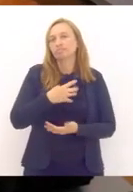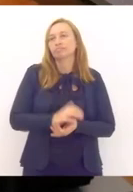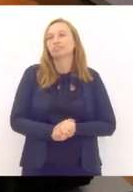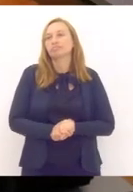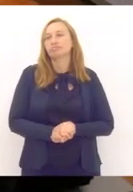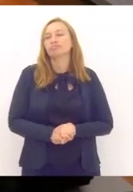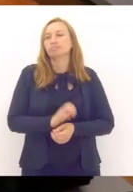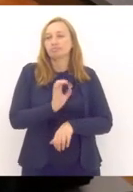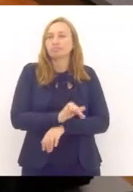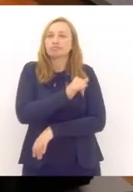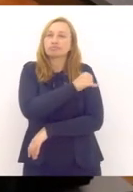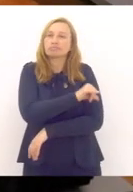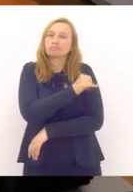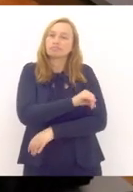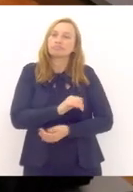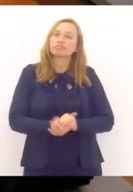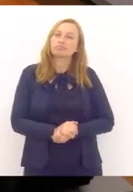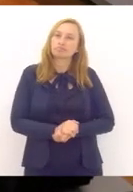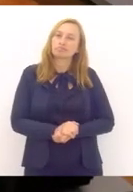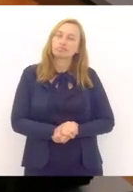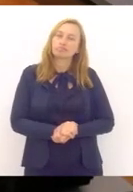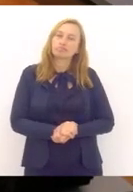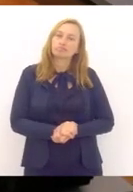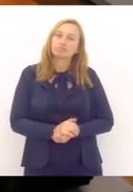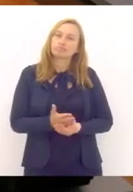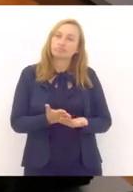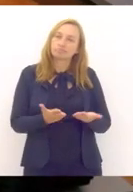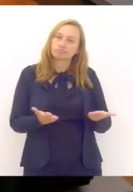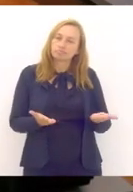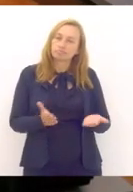se desindustrializou.